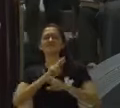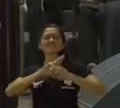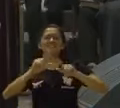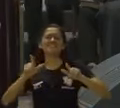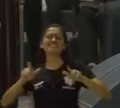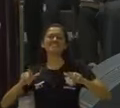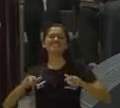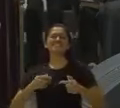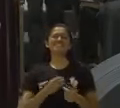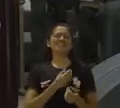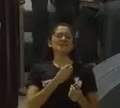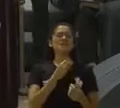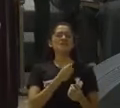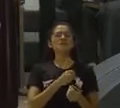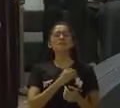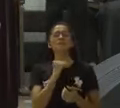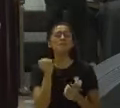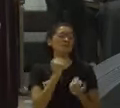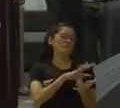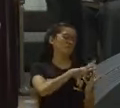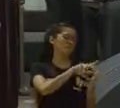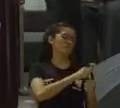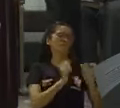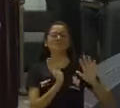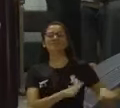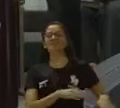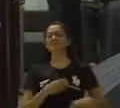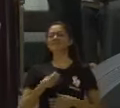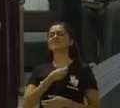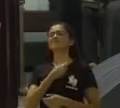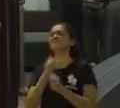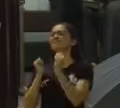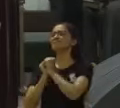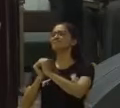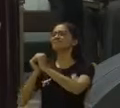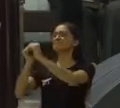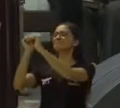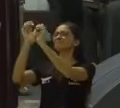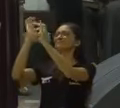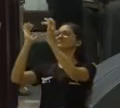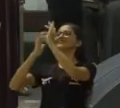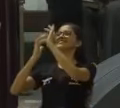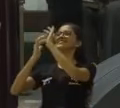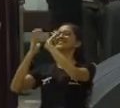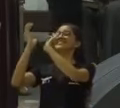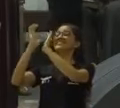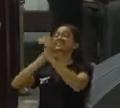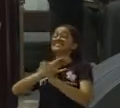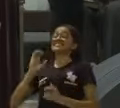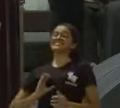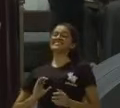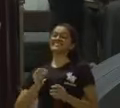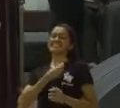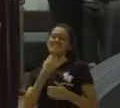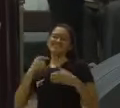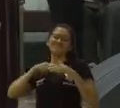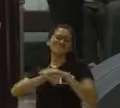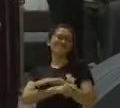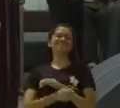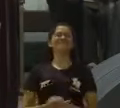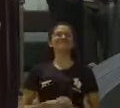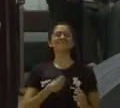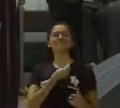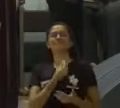estou morto, eu não passo de um defunto ambulante. Quem vive em mim é Cristo, é Cristo, é Cristo,